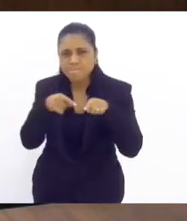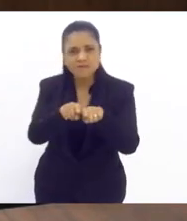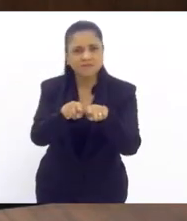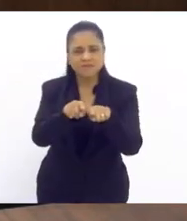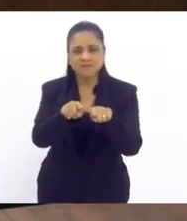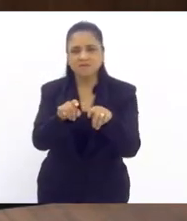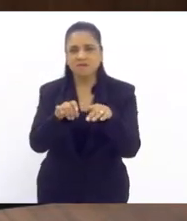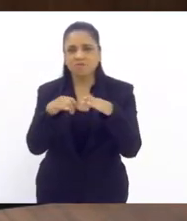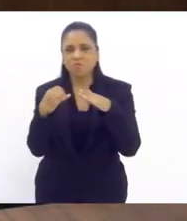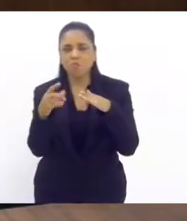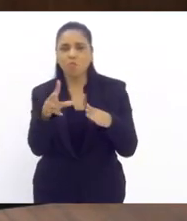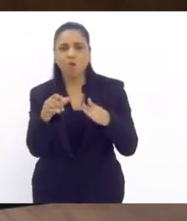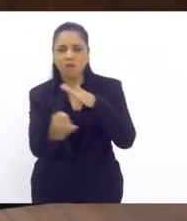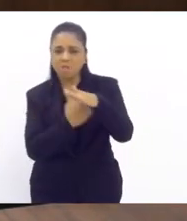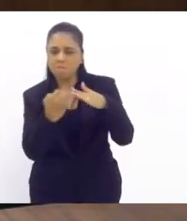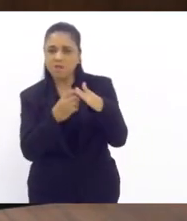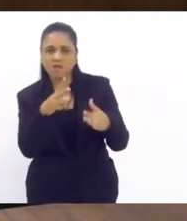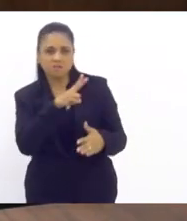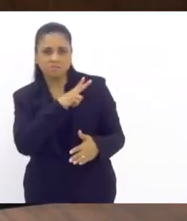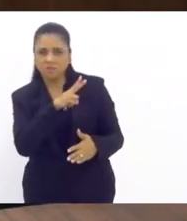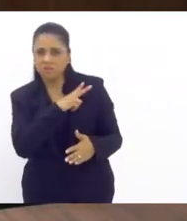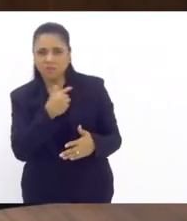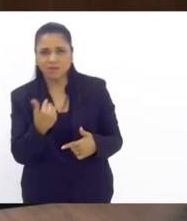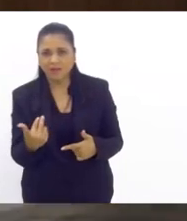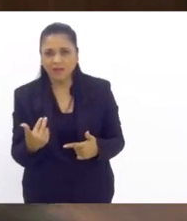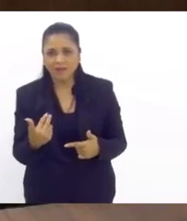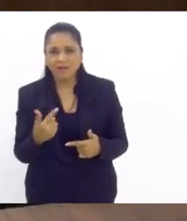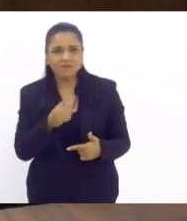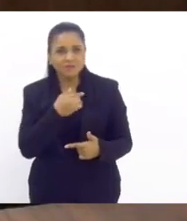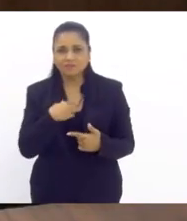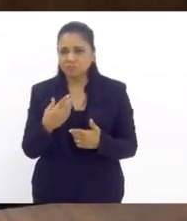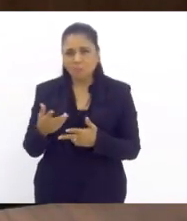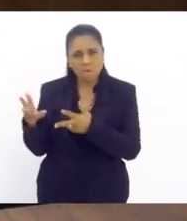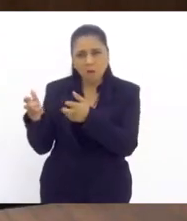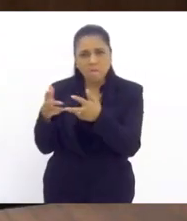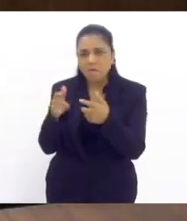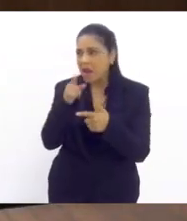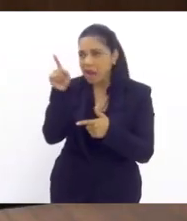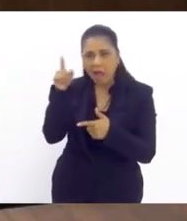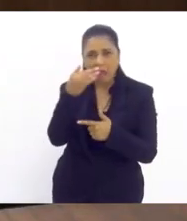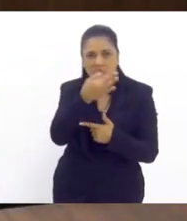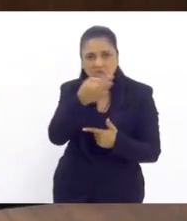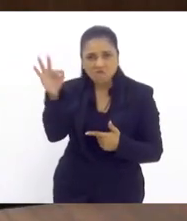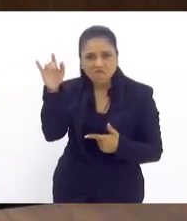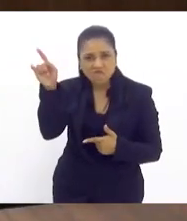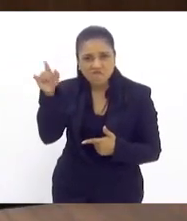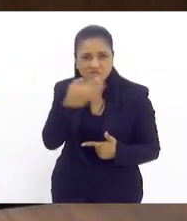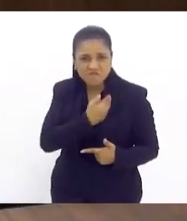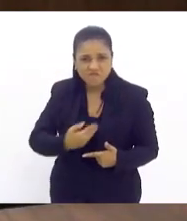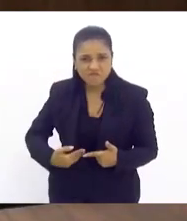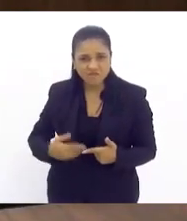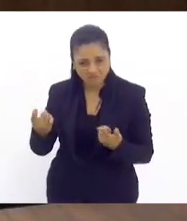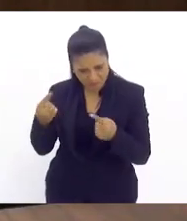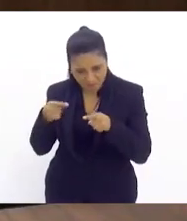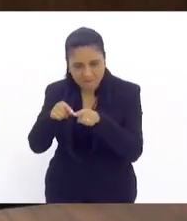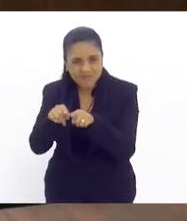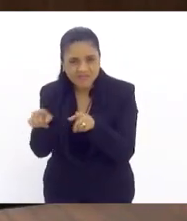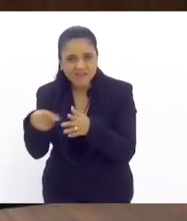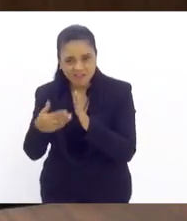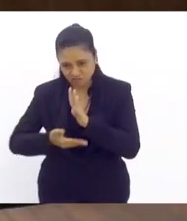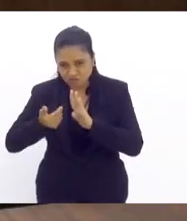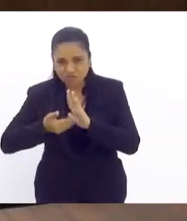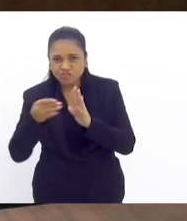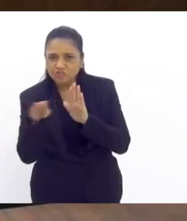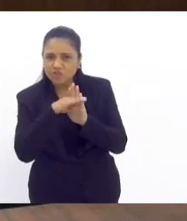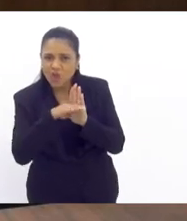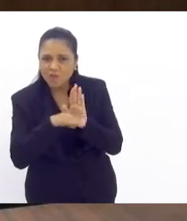governo federal fazendo isso nos estados onde eles ganharam a eleição de lavada. Então, presidente, só para